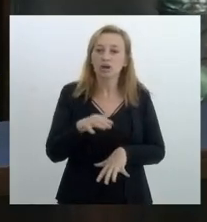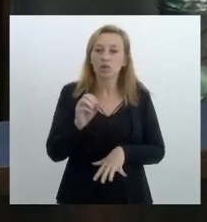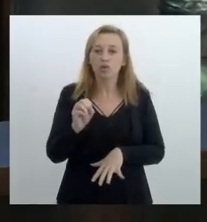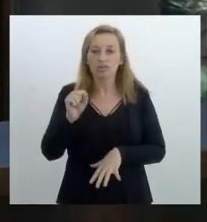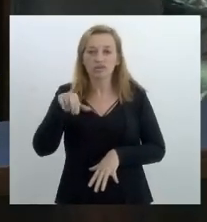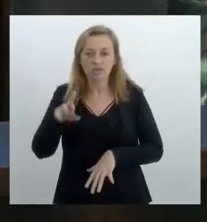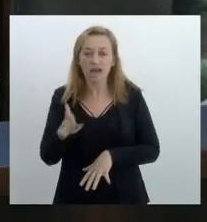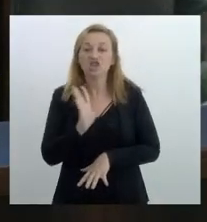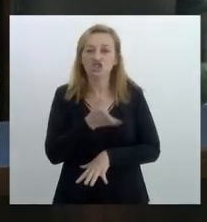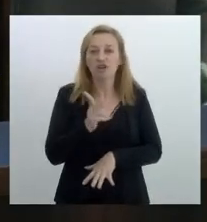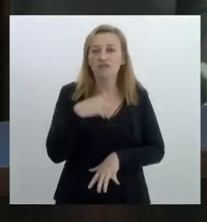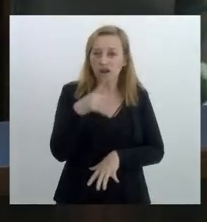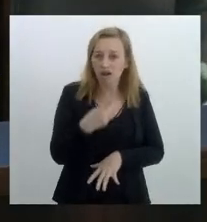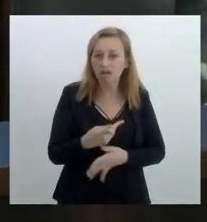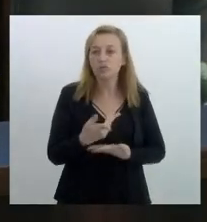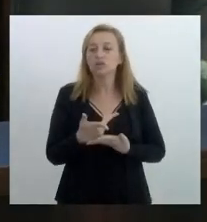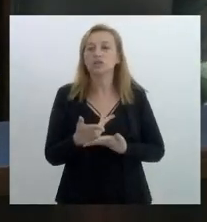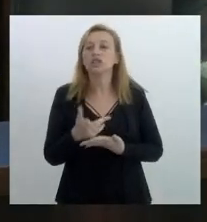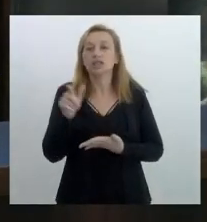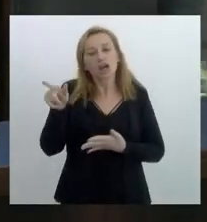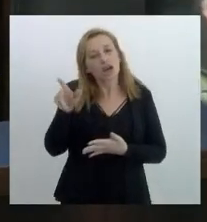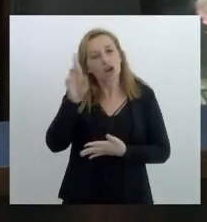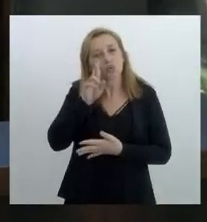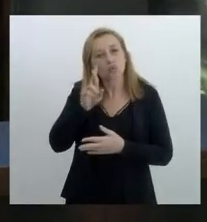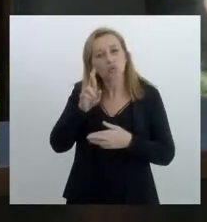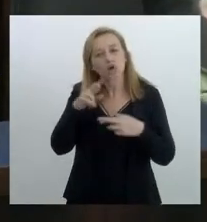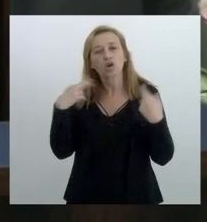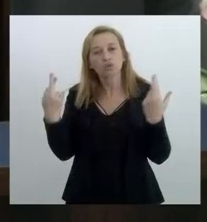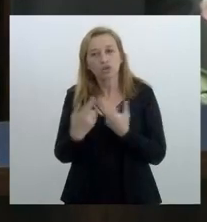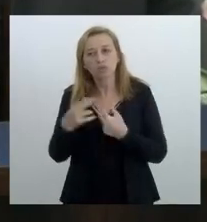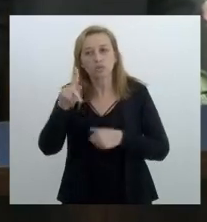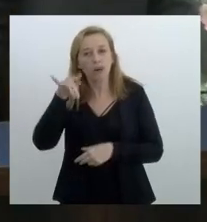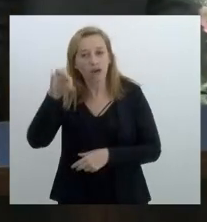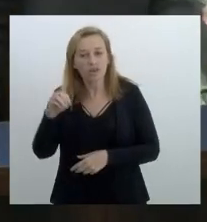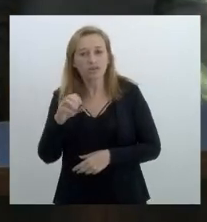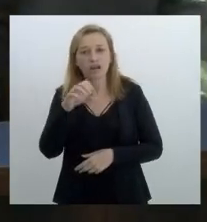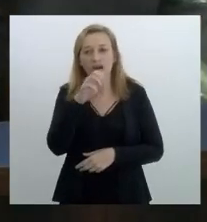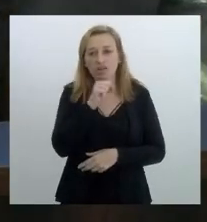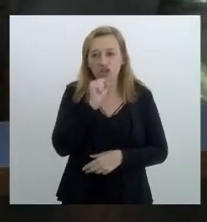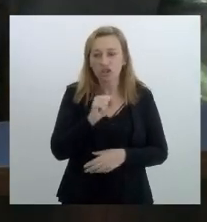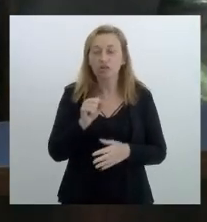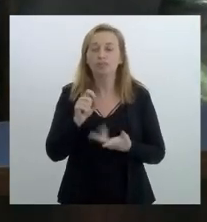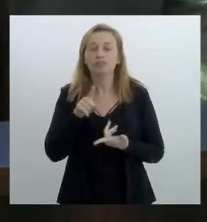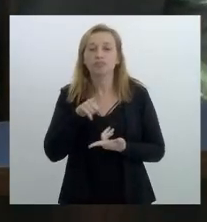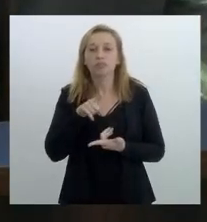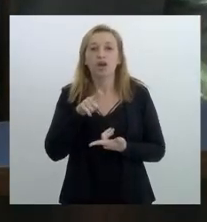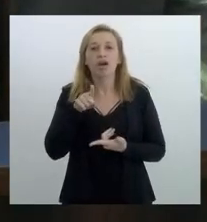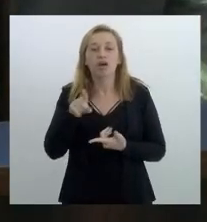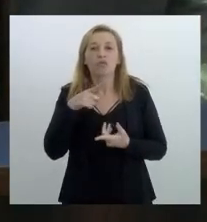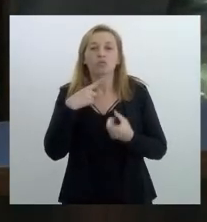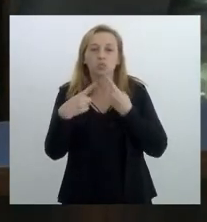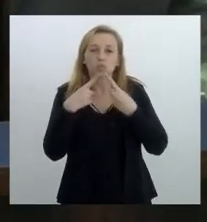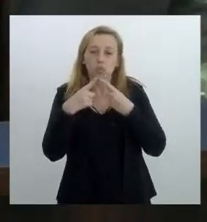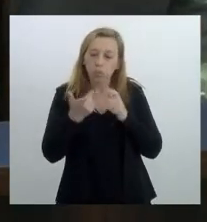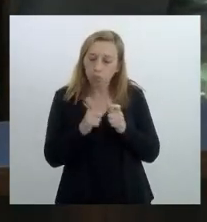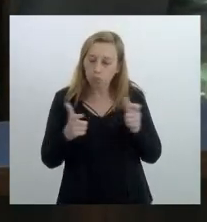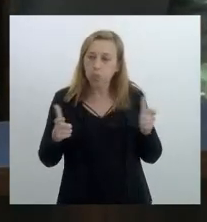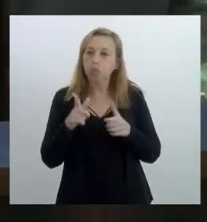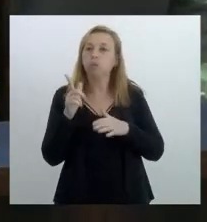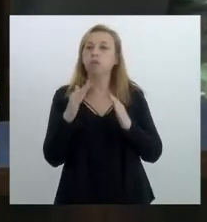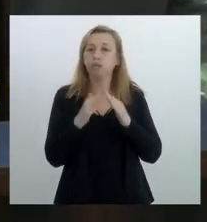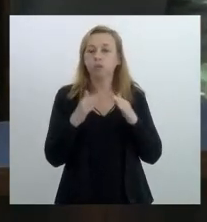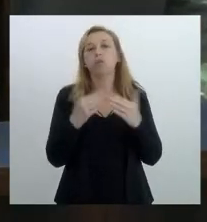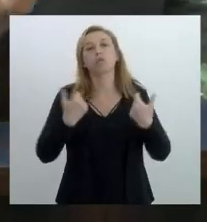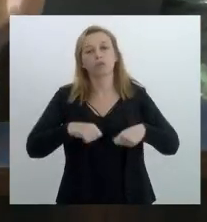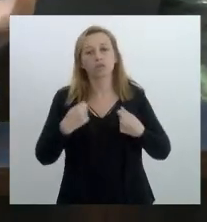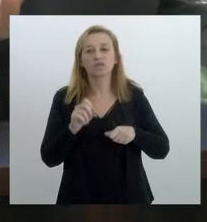nos manifestamos e lá no, na reunião no Palácio Laranjeiras, aqui eu acho que um grande debate que a Casa